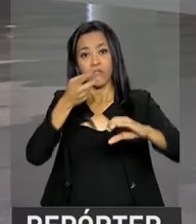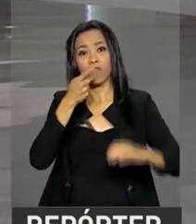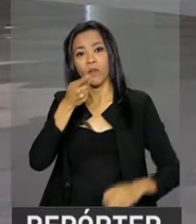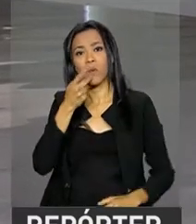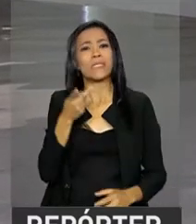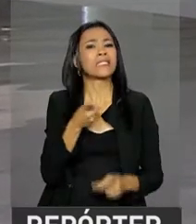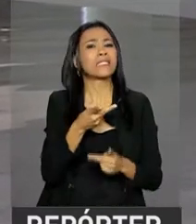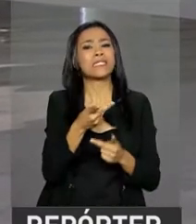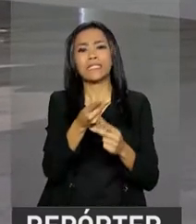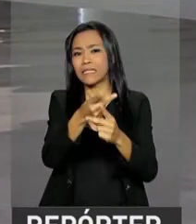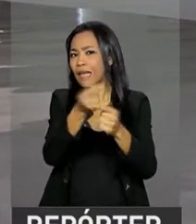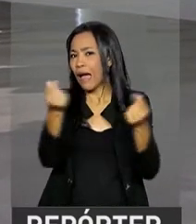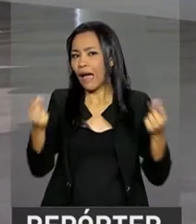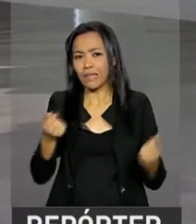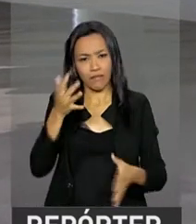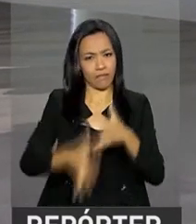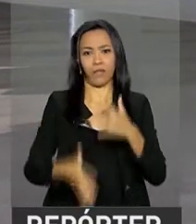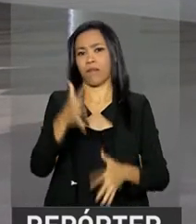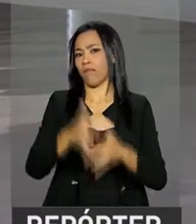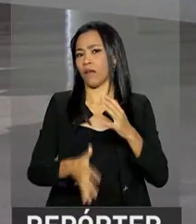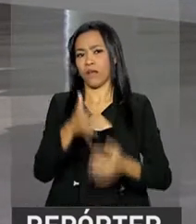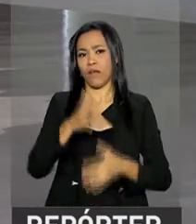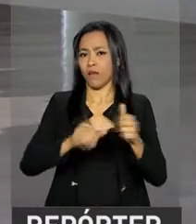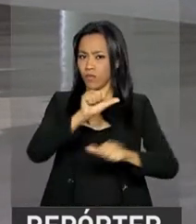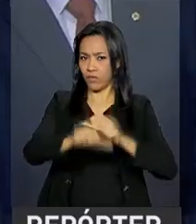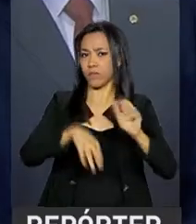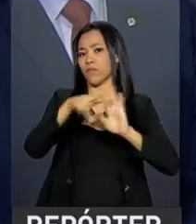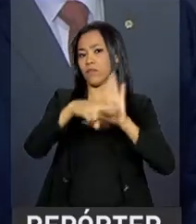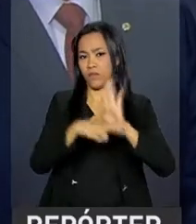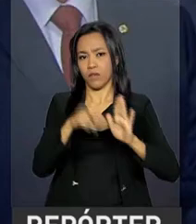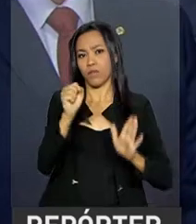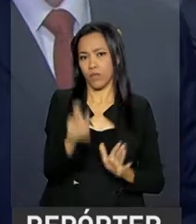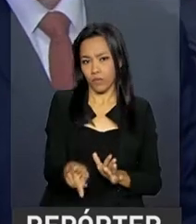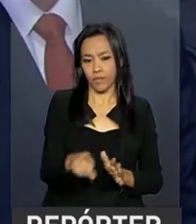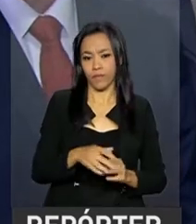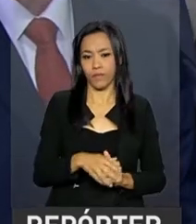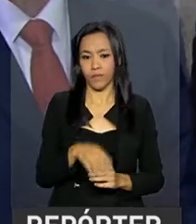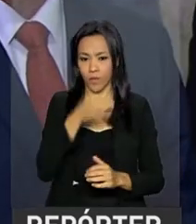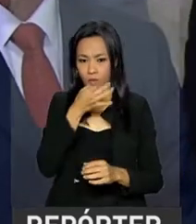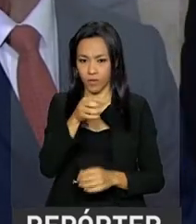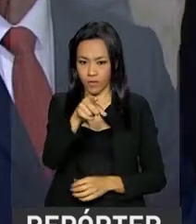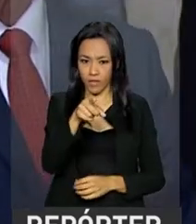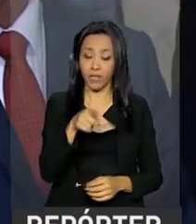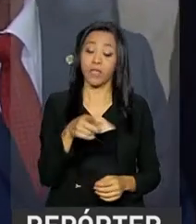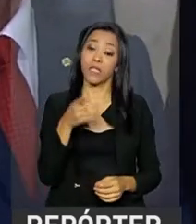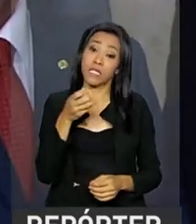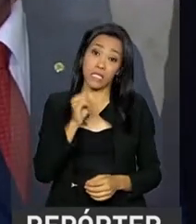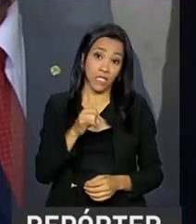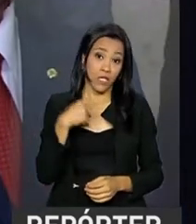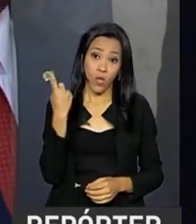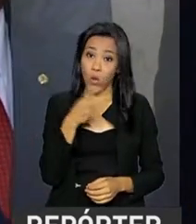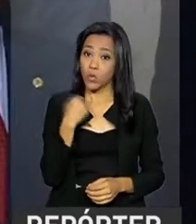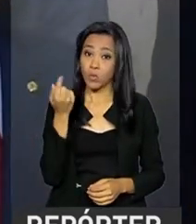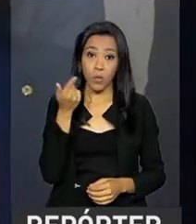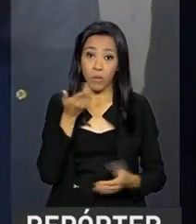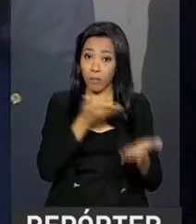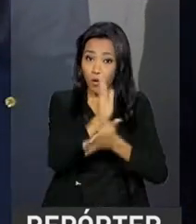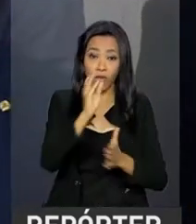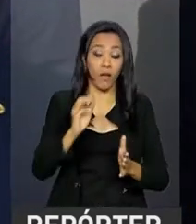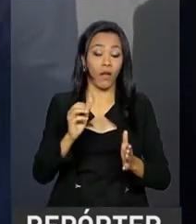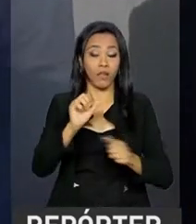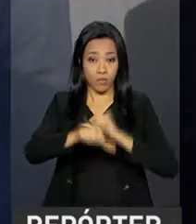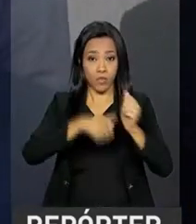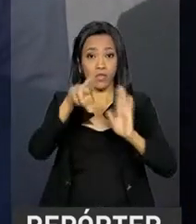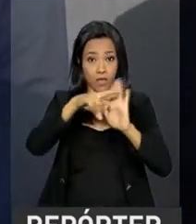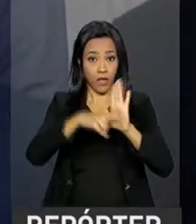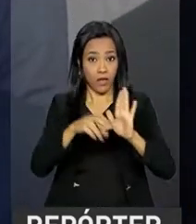nada vai atrapalhar a reforma da previdência se não aprovarmos a onda previdência em 2024